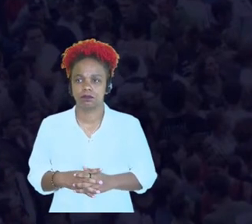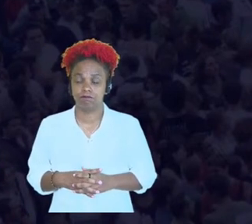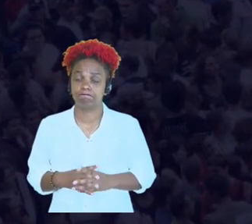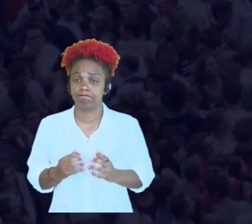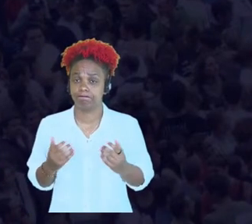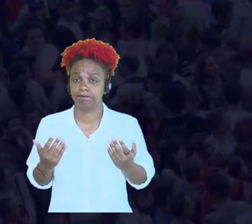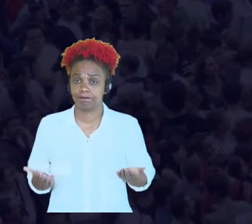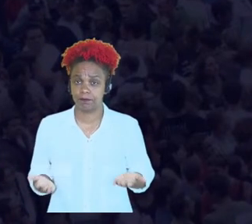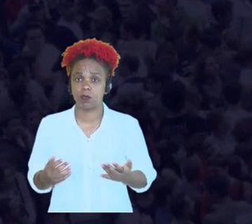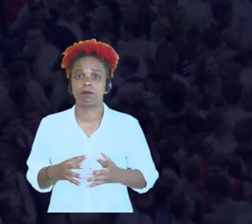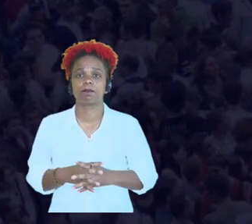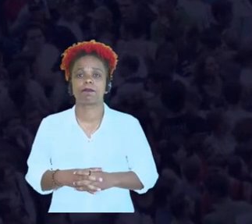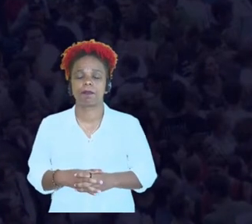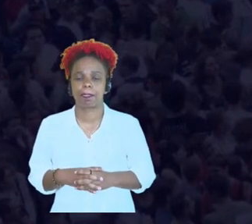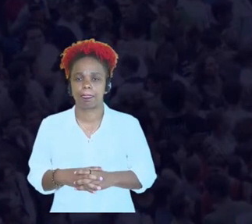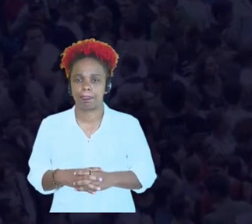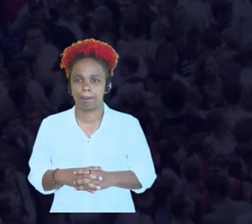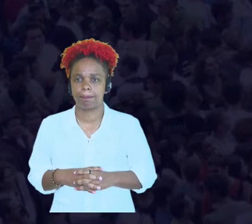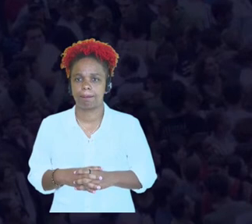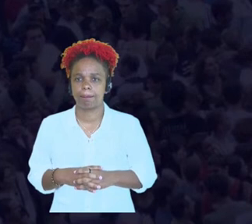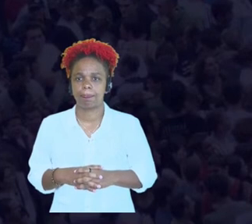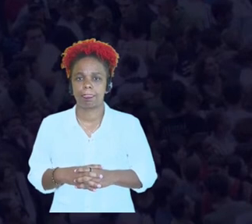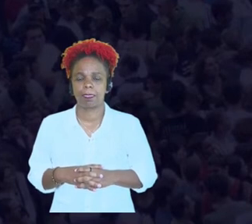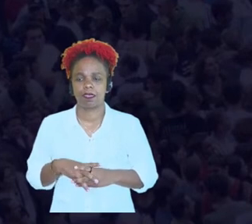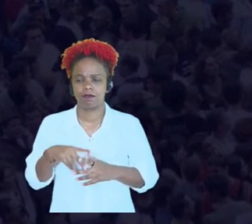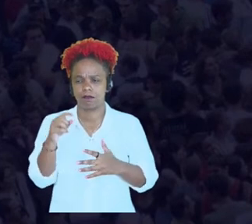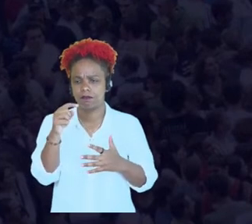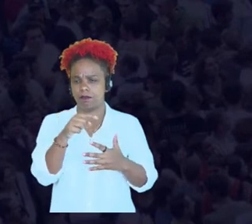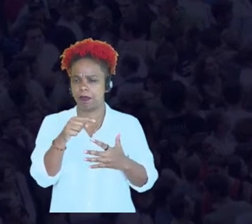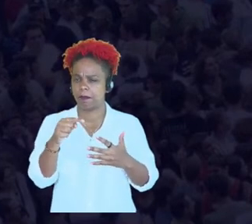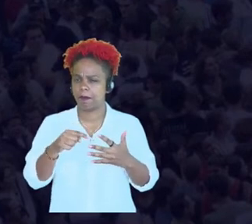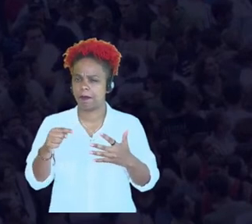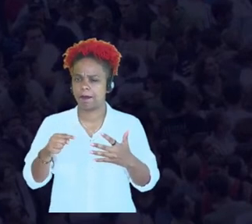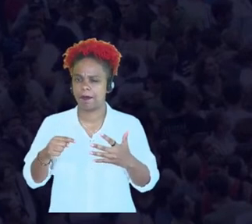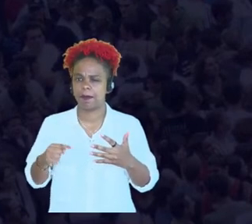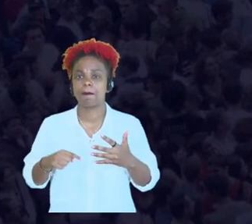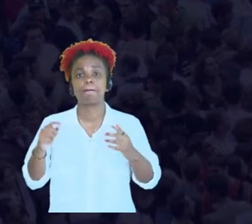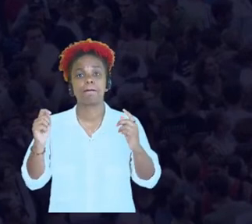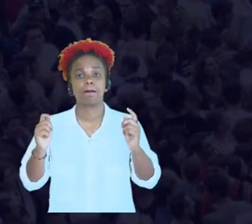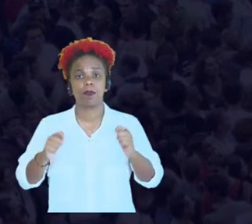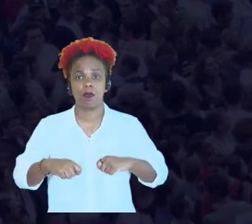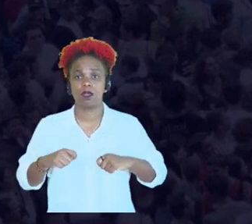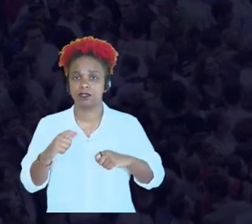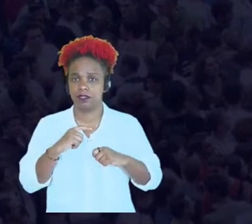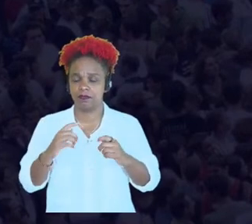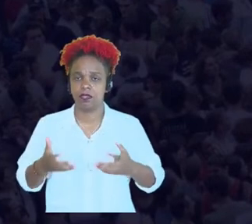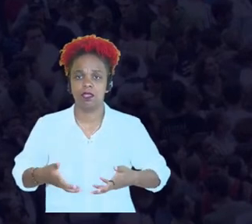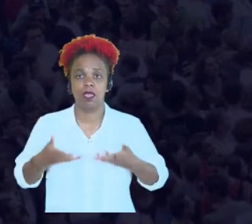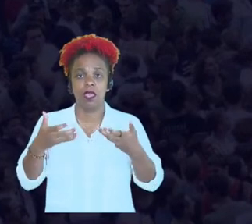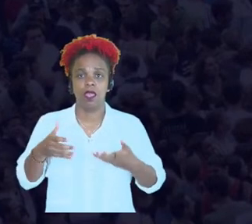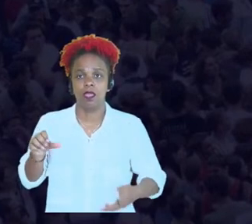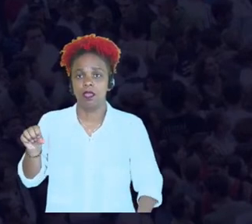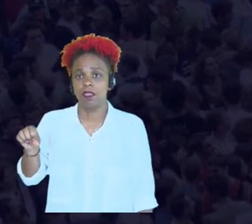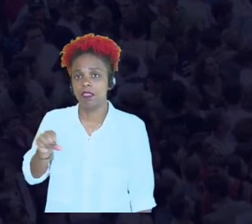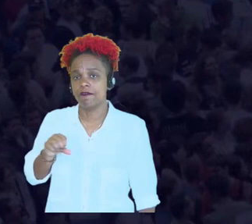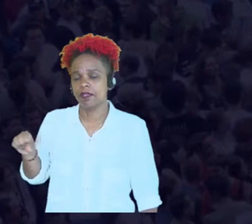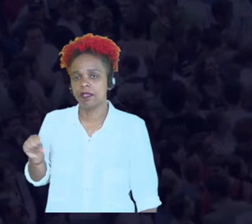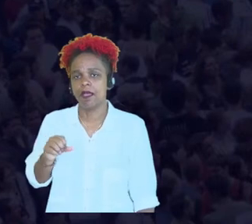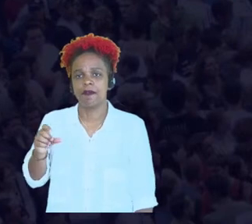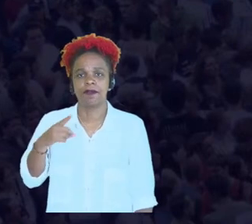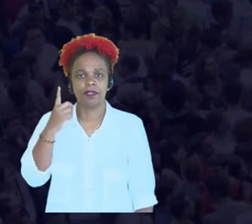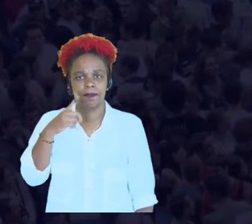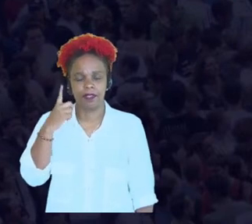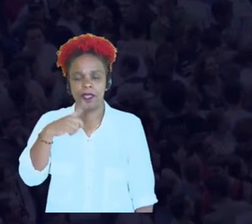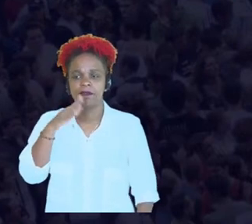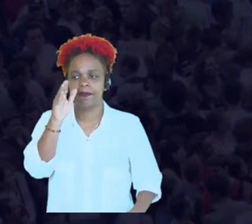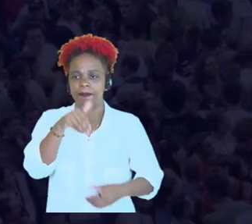Bom, então, alguns pontos que eu acho que a gente pode ressaltar aqui é que, primeiro, com 99 deputados eleitos em